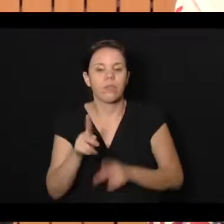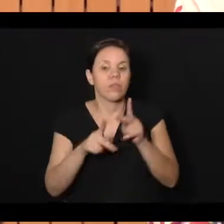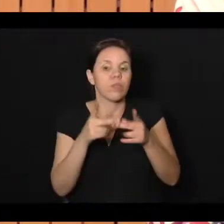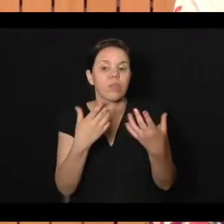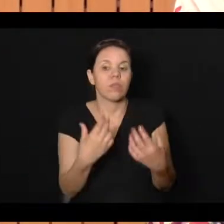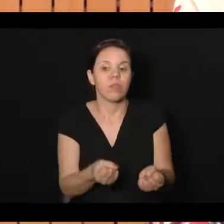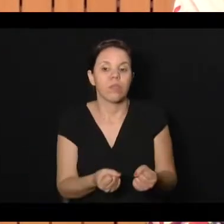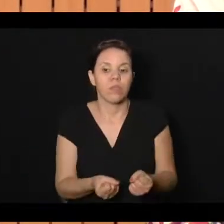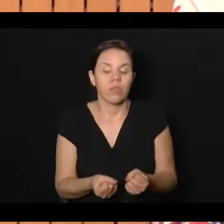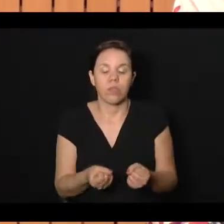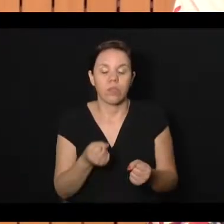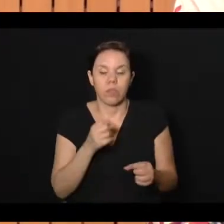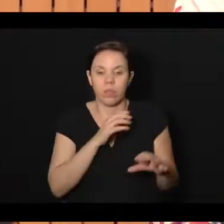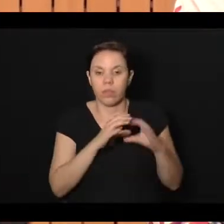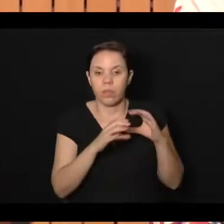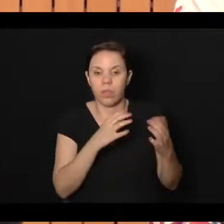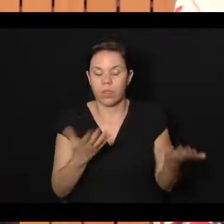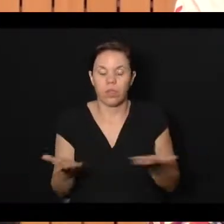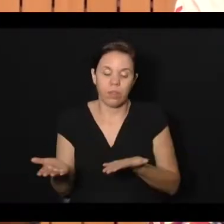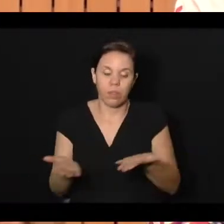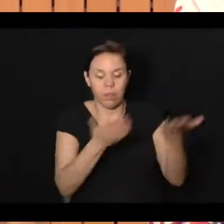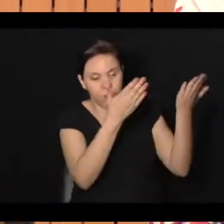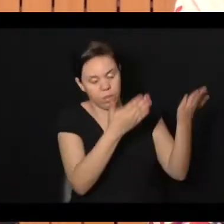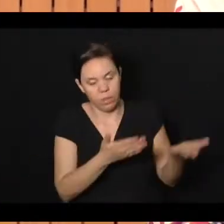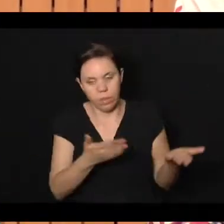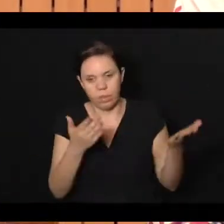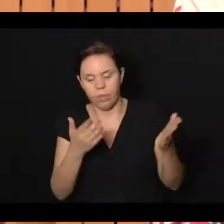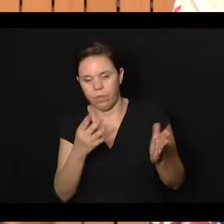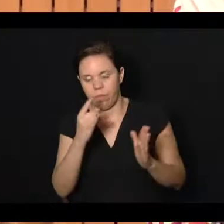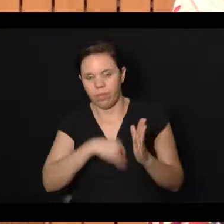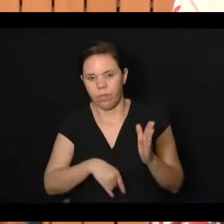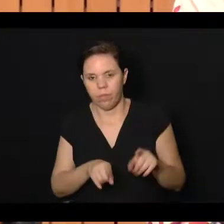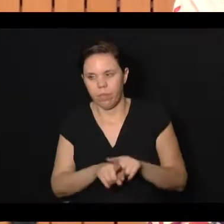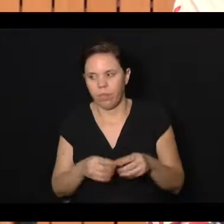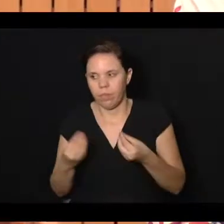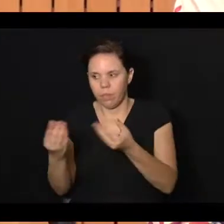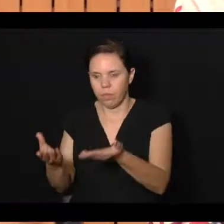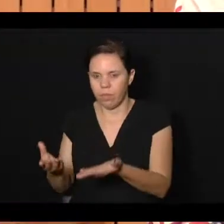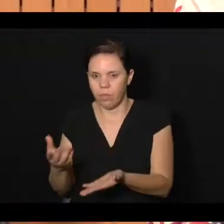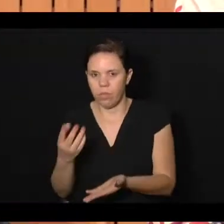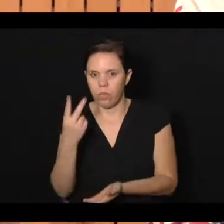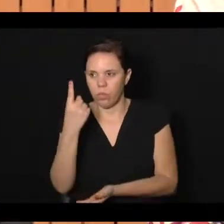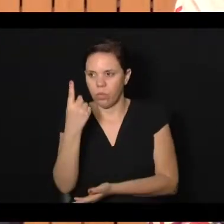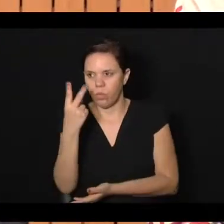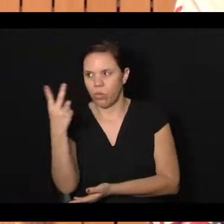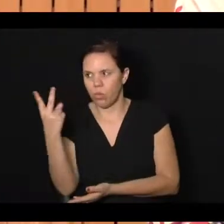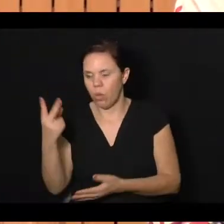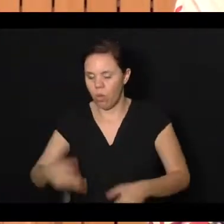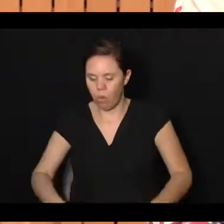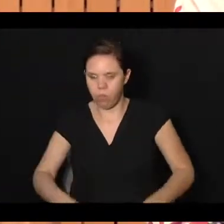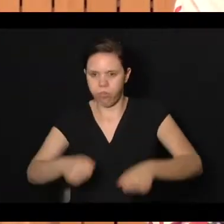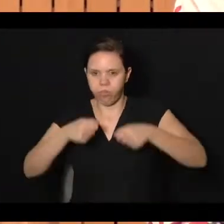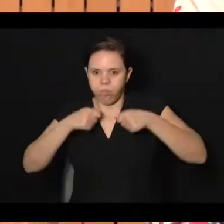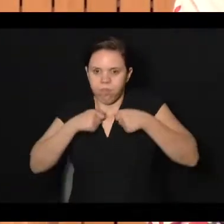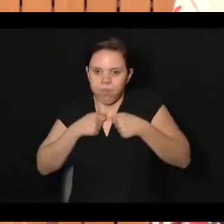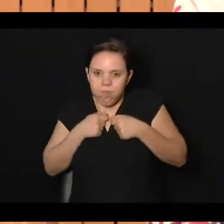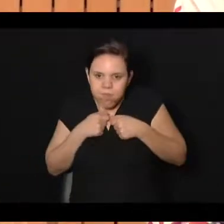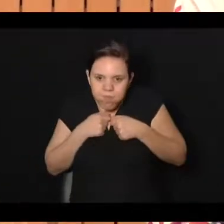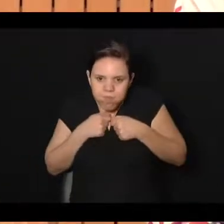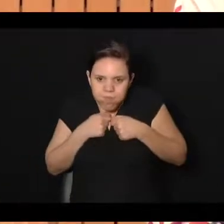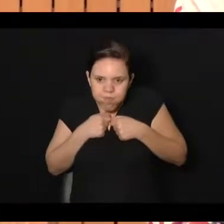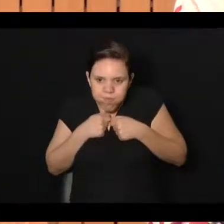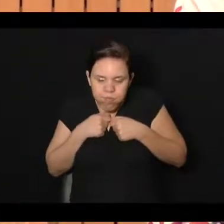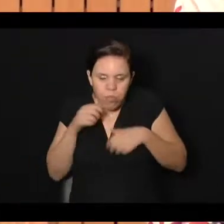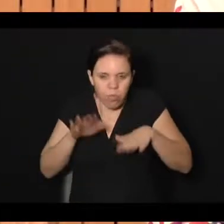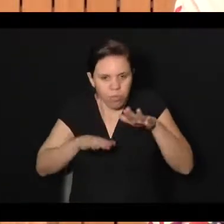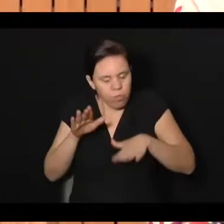abordagem geralmente usuário encaminha o encaminhamento é entregue para ele um ou dois cobertores dependendo da situação e nesse momento a gente